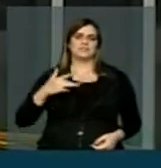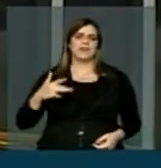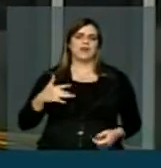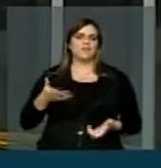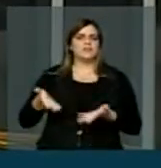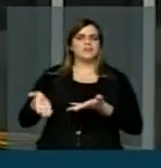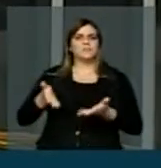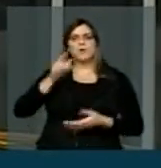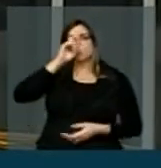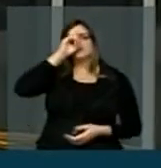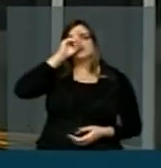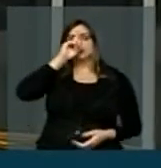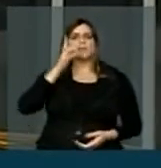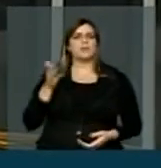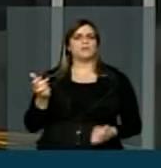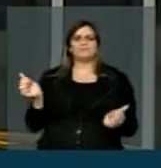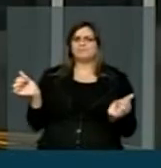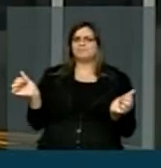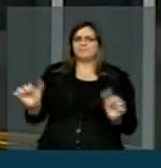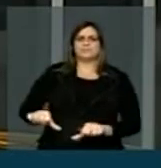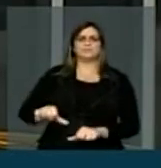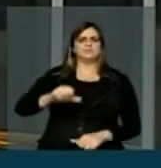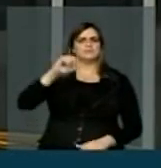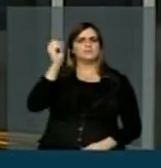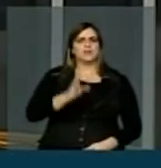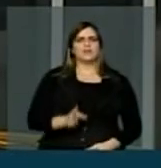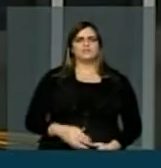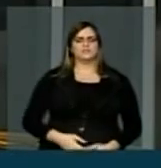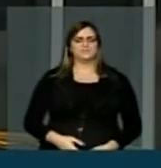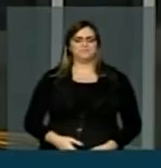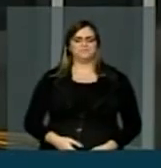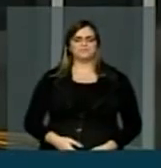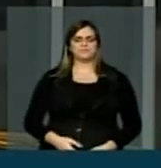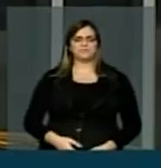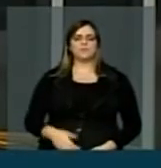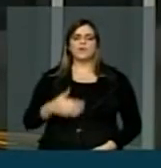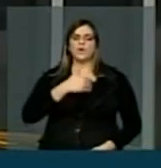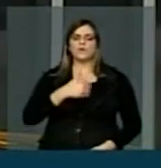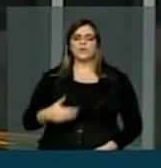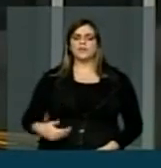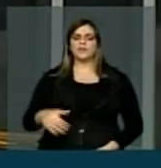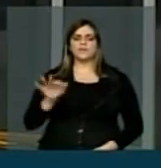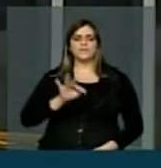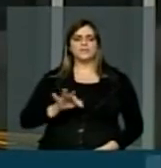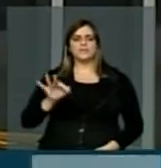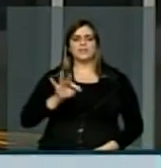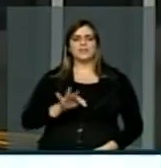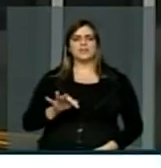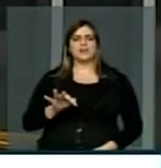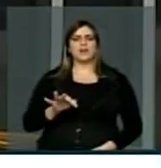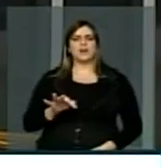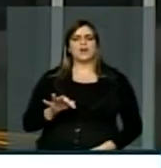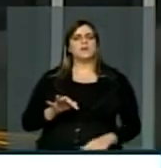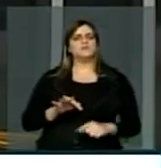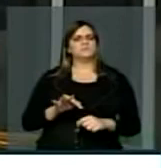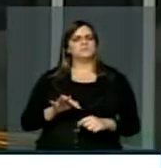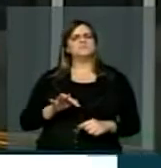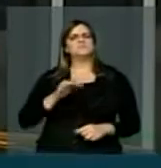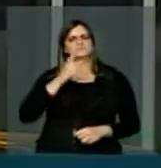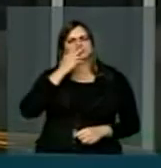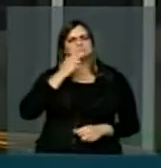saúde, que vive um caos nesse país. E o governo federal não tem tido pouca boa vontade,